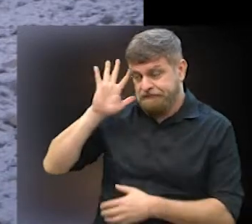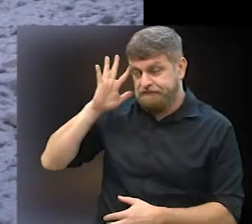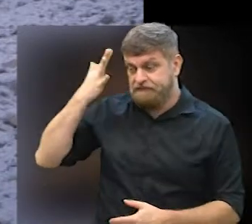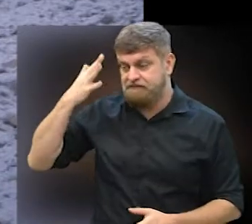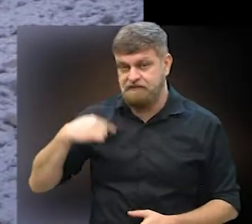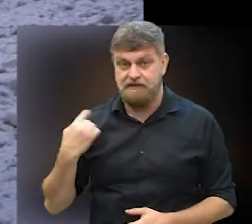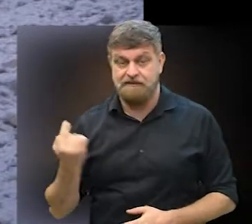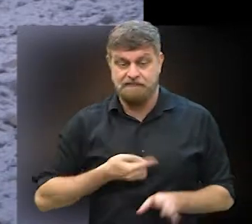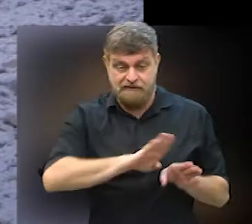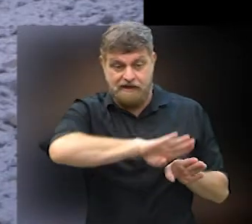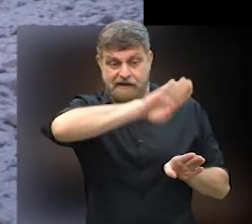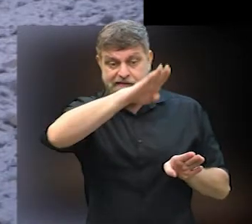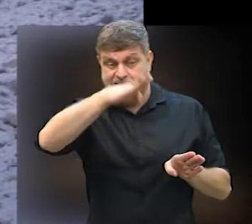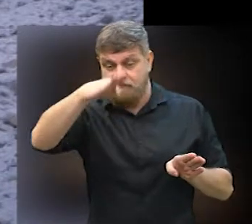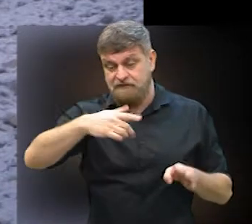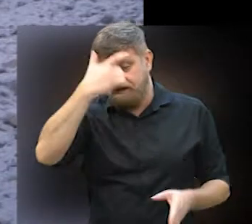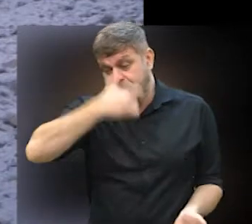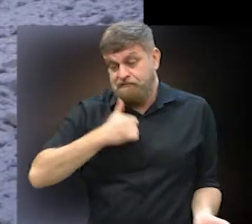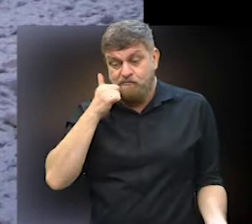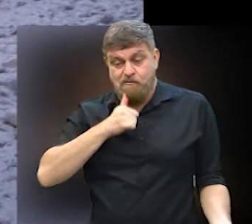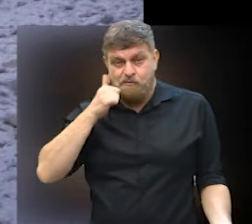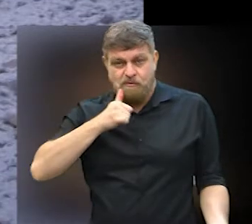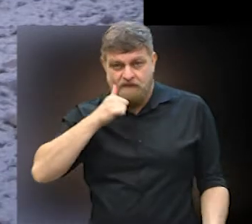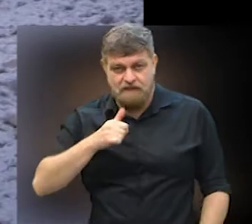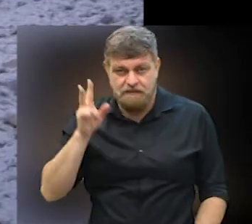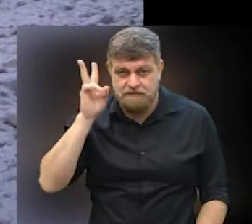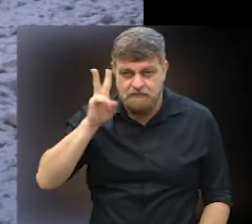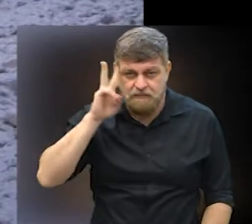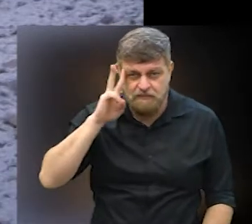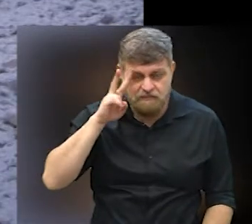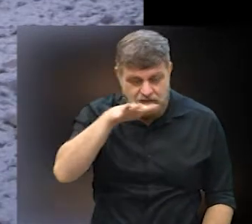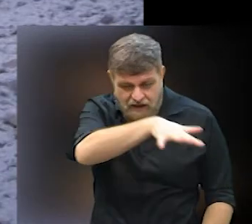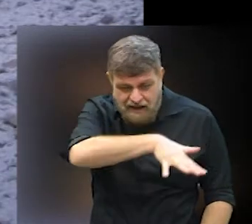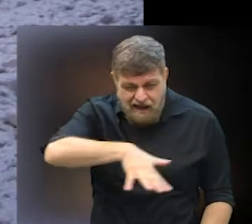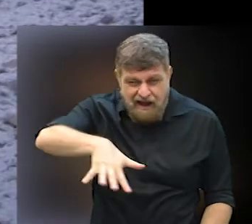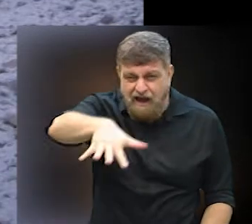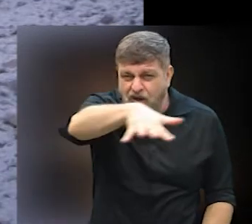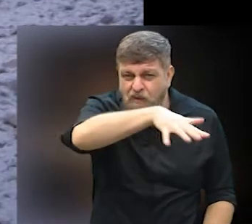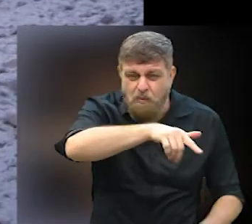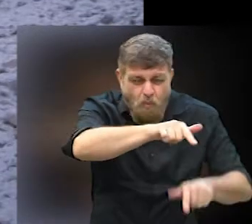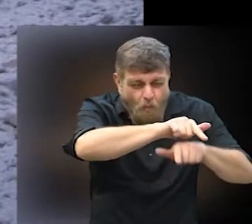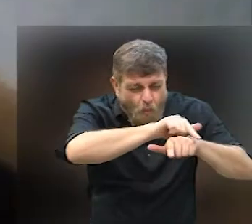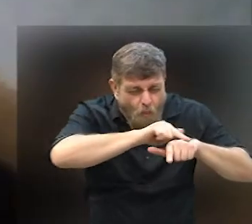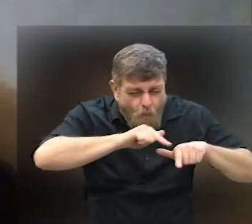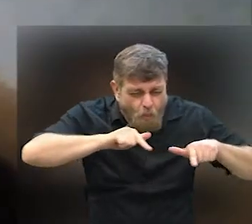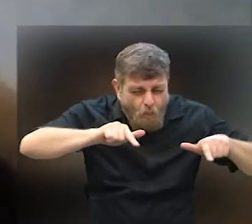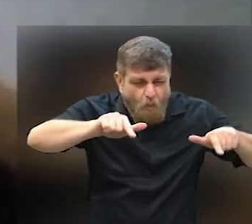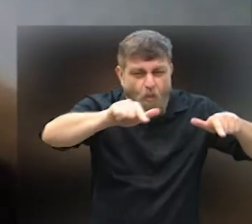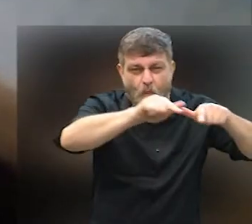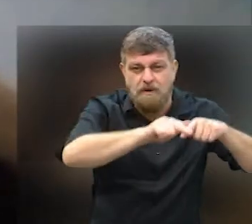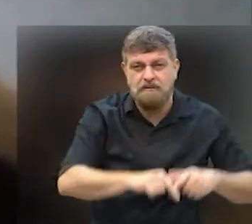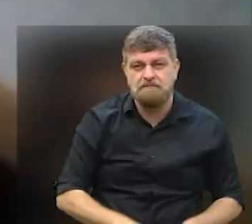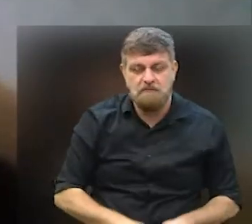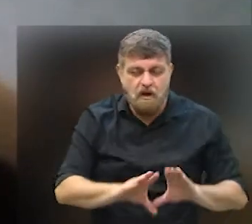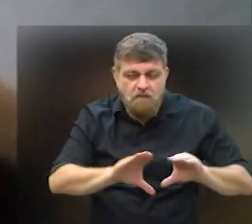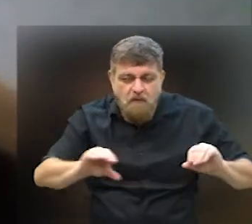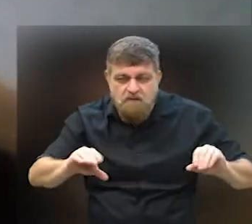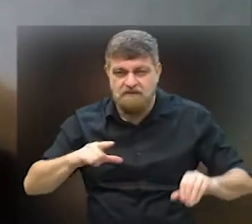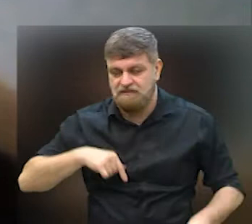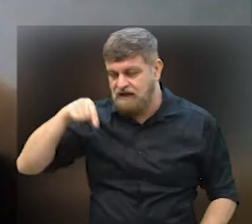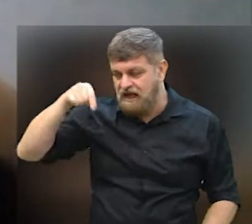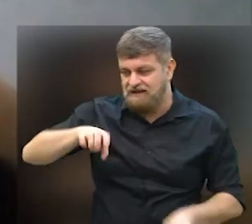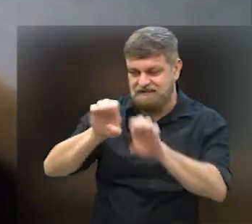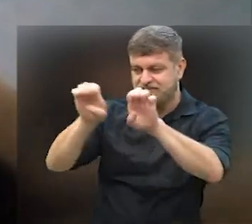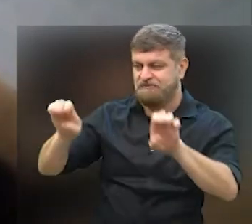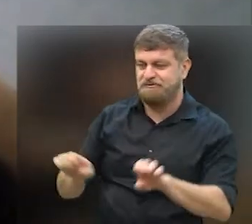resolver enquanto estamos na montanha. Lembremos que é um ambiente inóspito, área remota. A gente não tem o conforto e a estrutura que